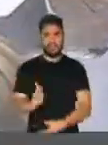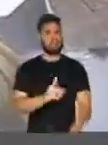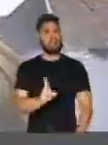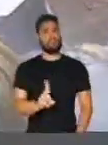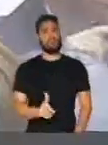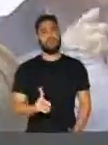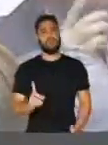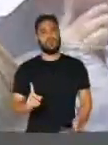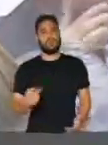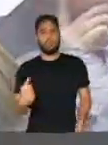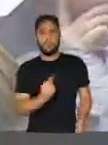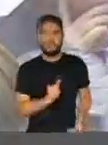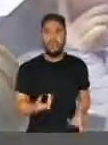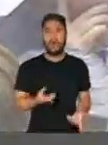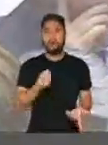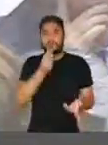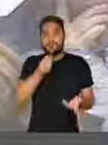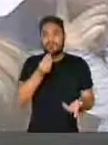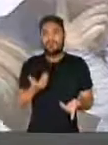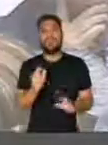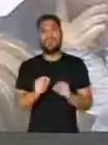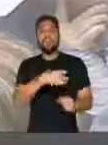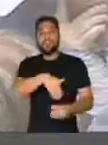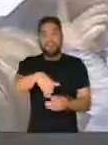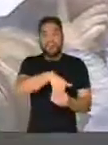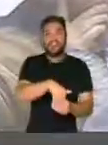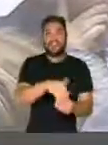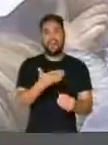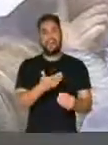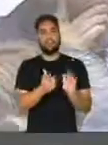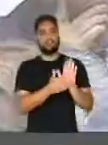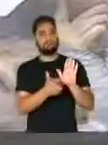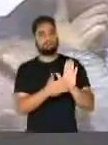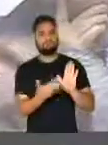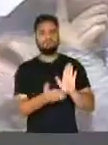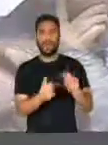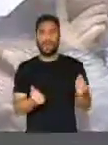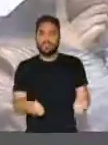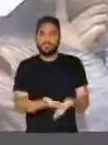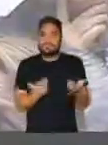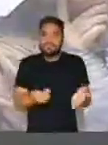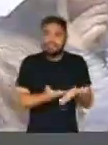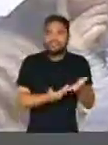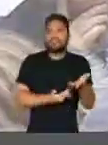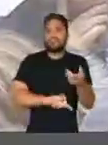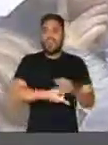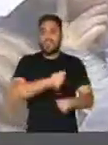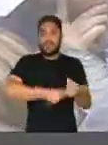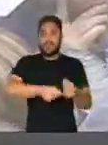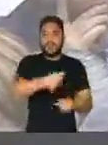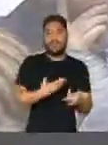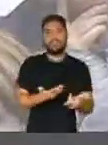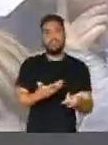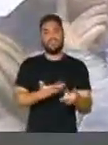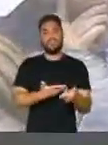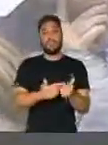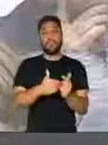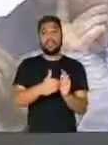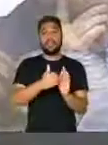aqui medidas que animassem a economia, que discutissem essa carga tributária que